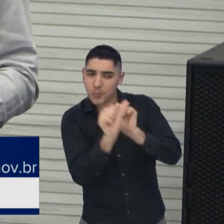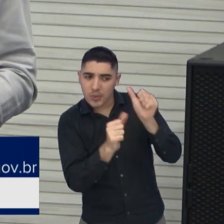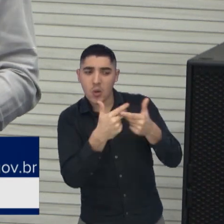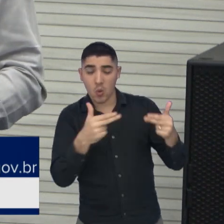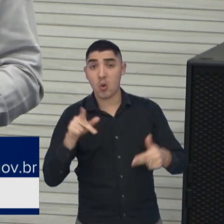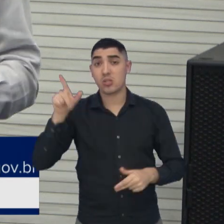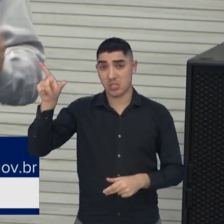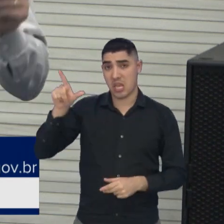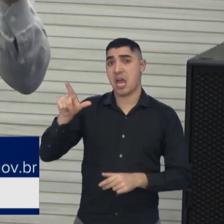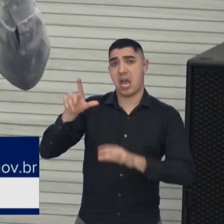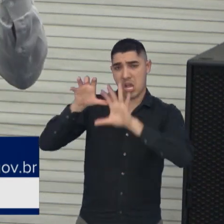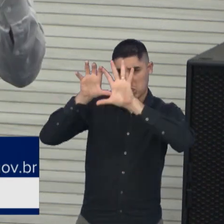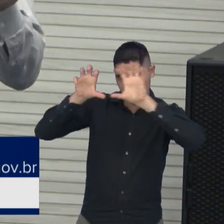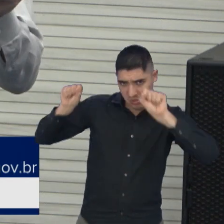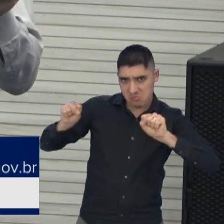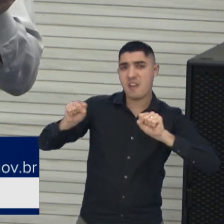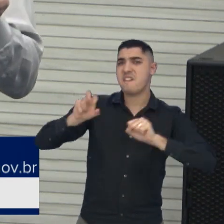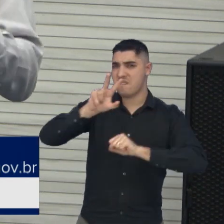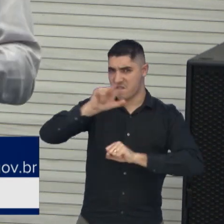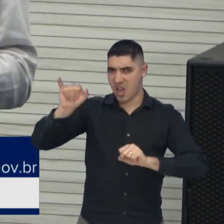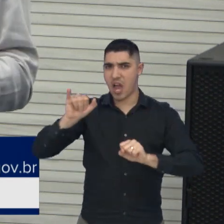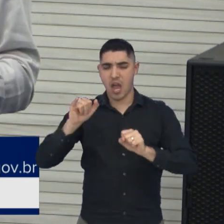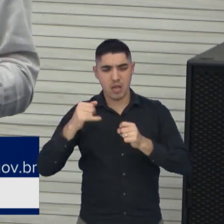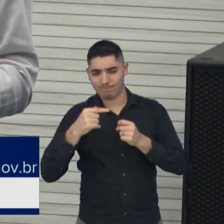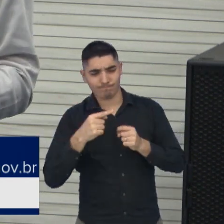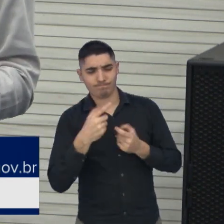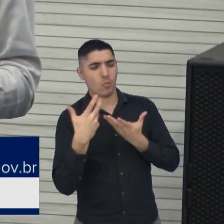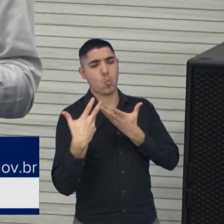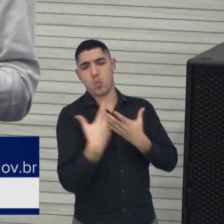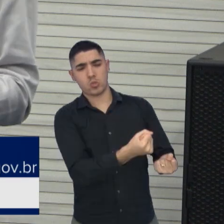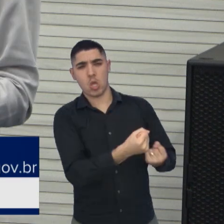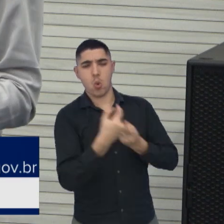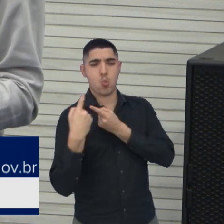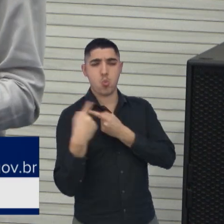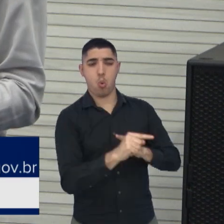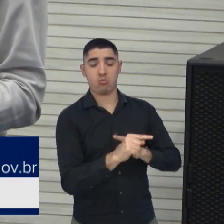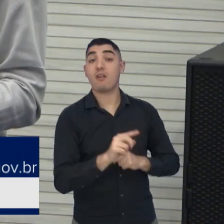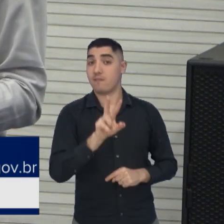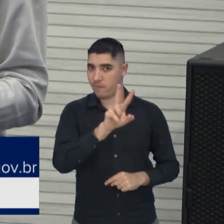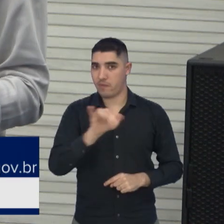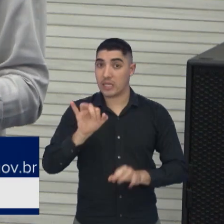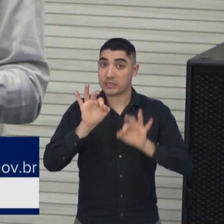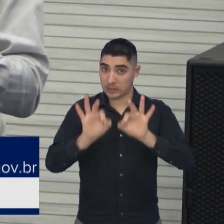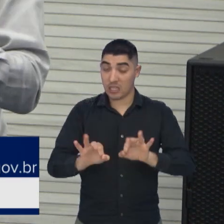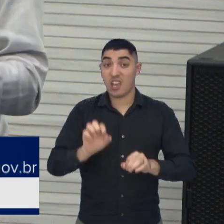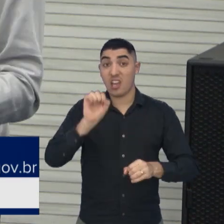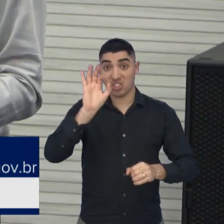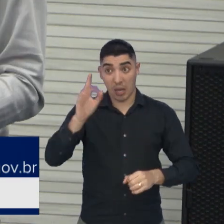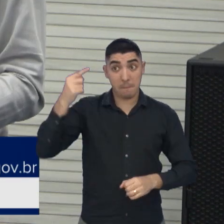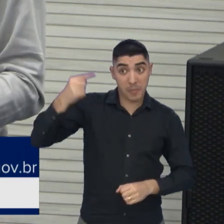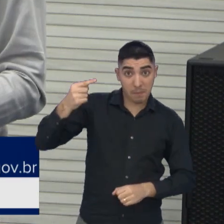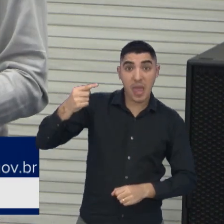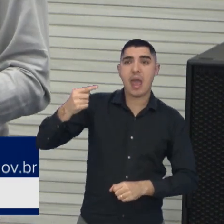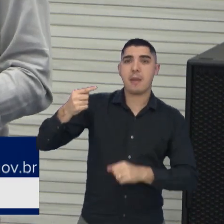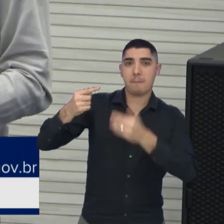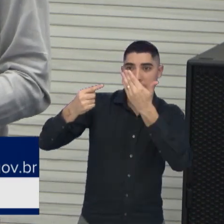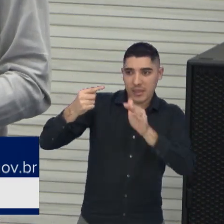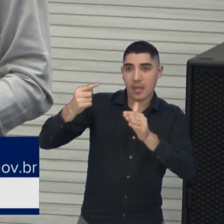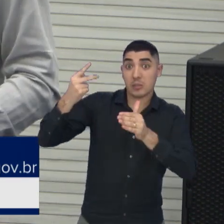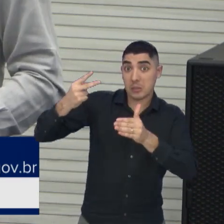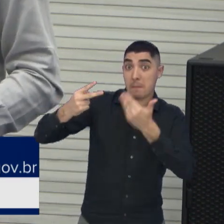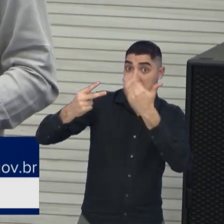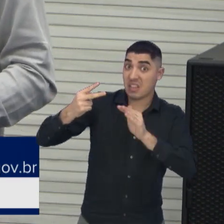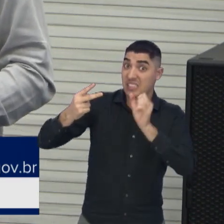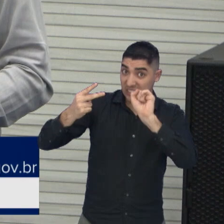a DIN vai ter novas... Se ele perdeu em primeira e segunda, ele vai perder em terceira, e isso aqui vai cair.